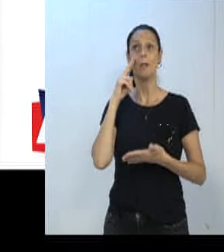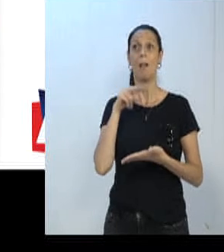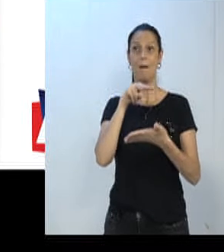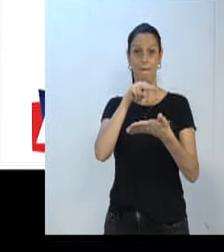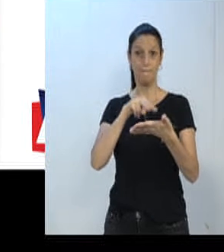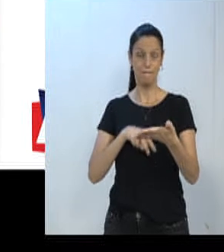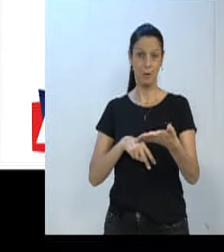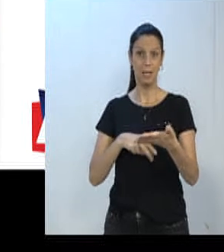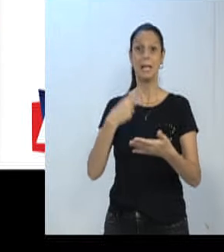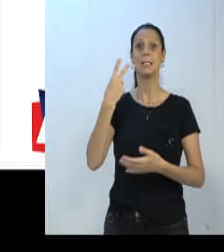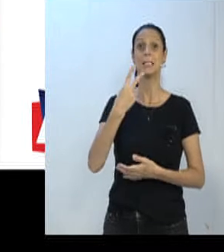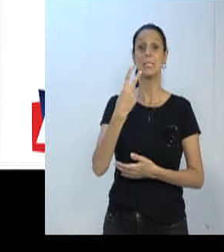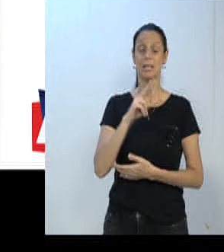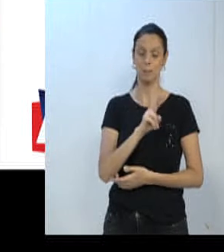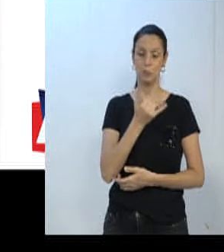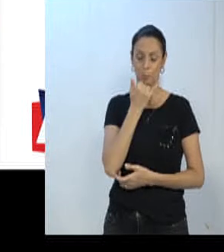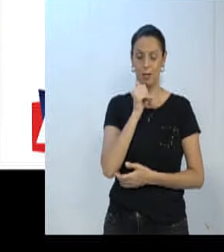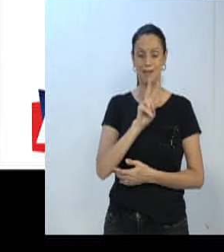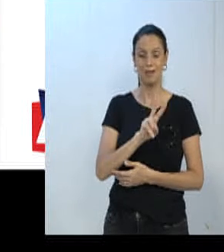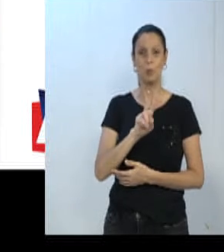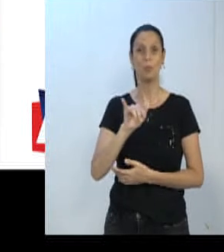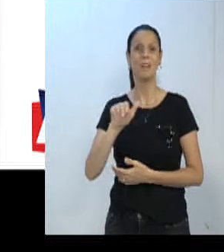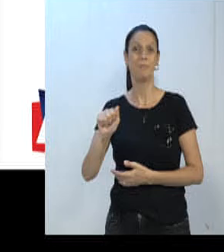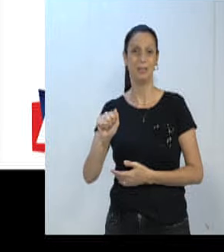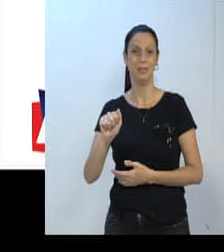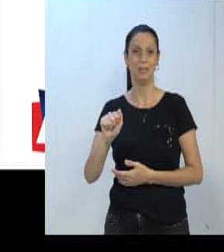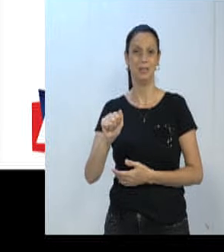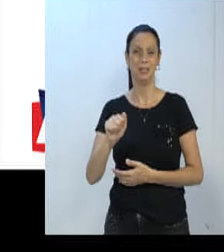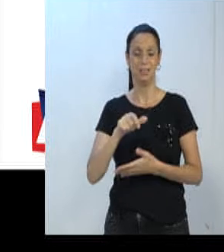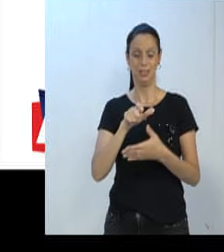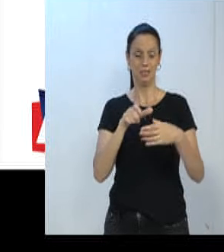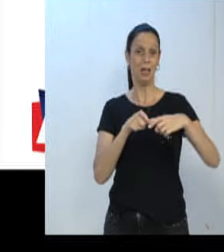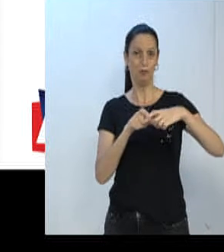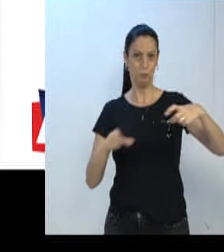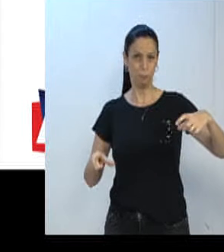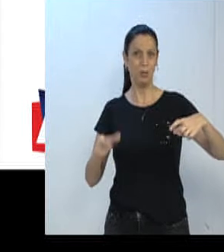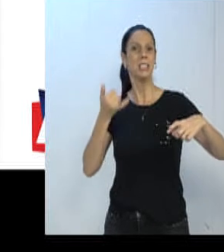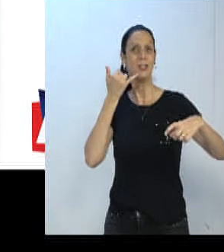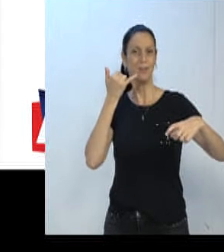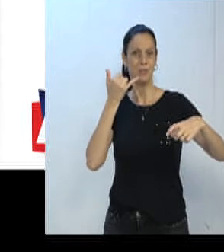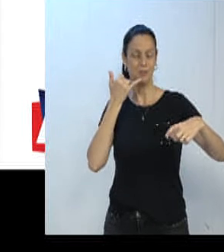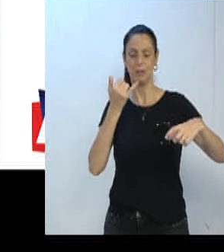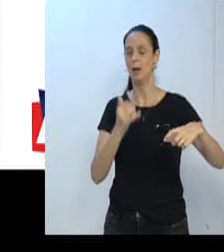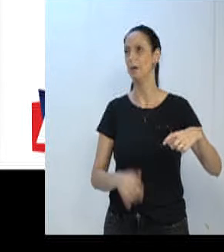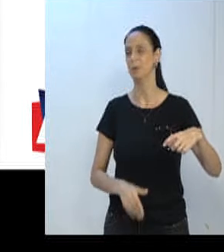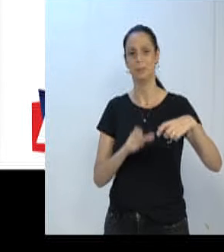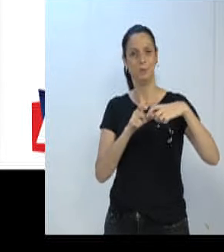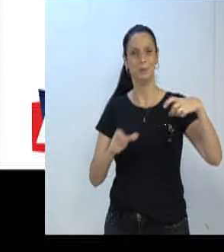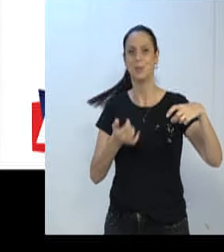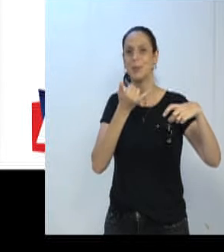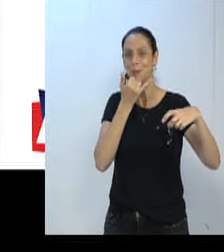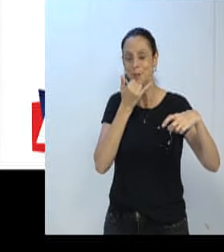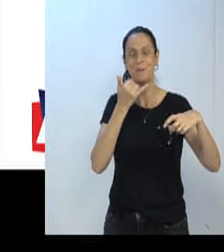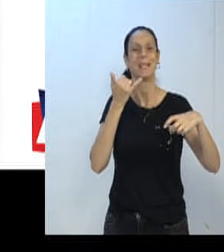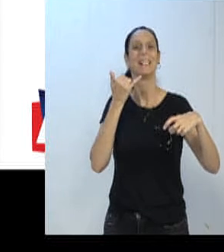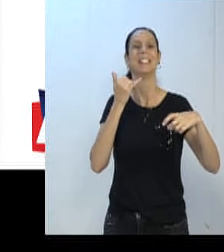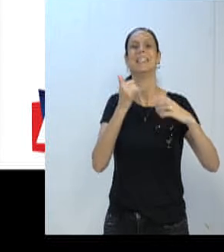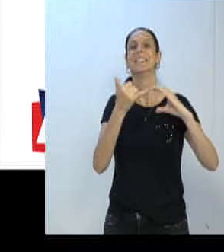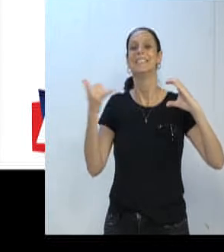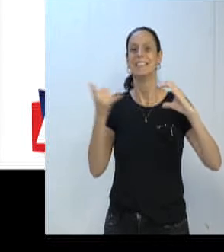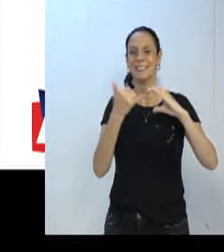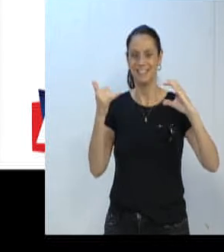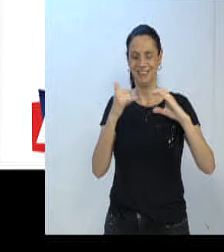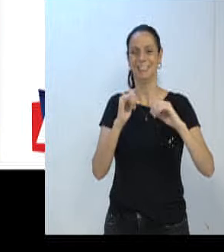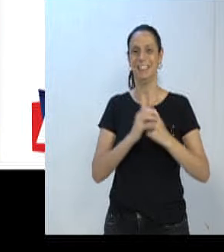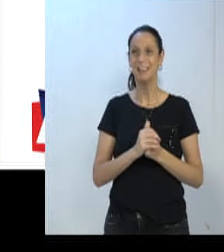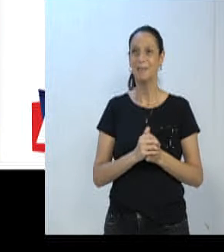a segunda via a segunda via é da sua conta a tática utilizada famoso psilingue o nome também